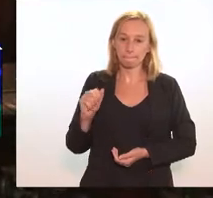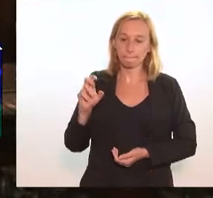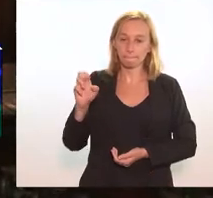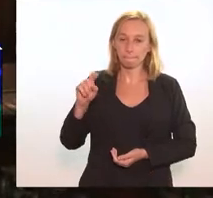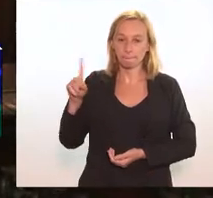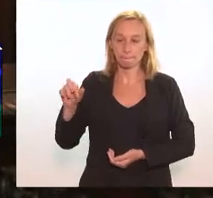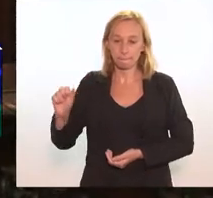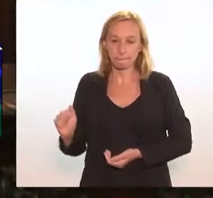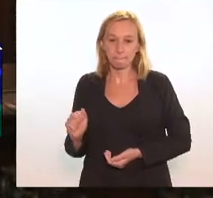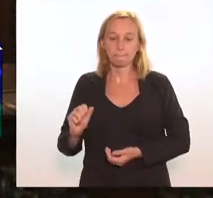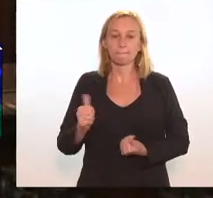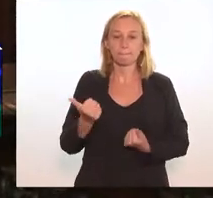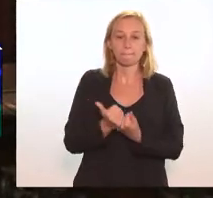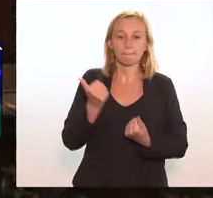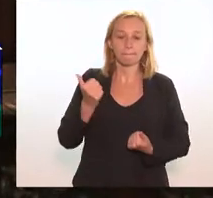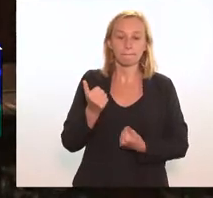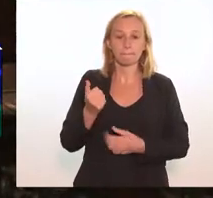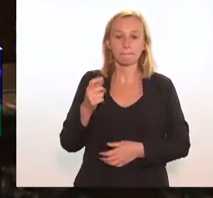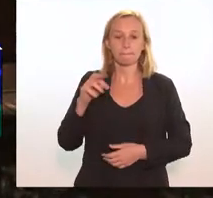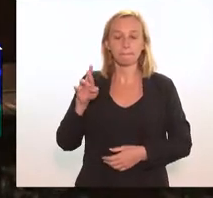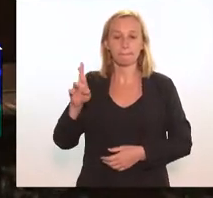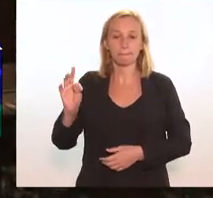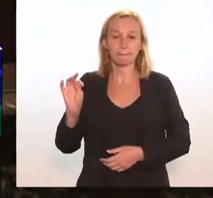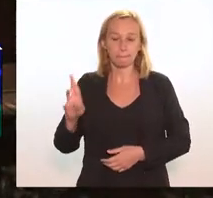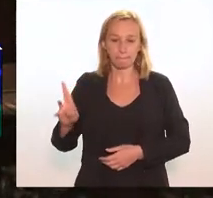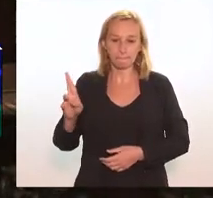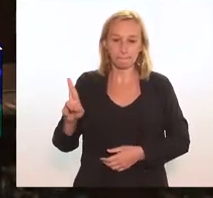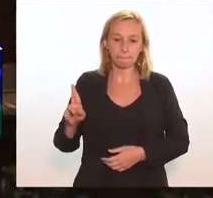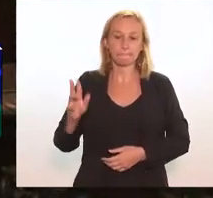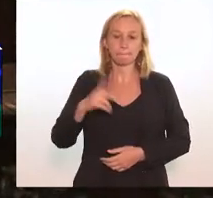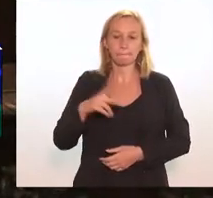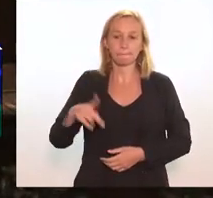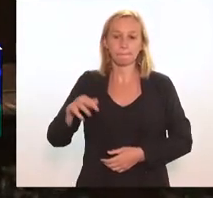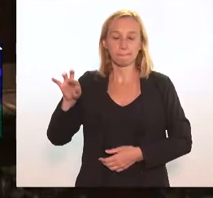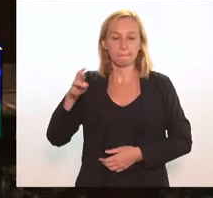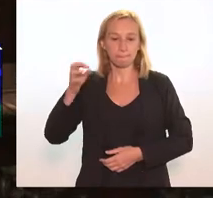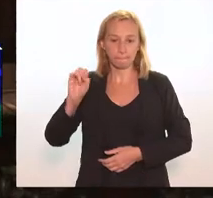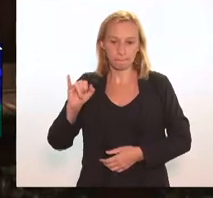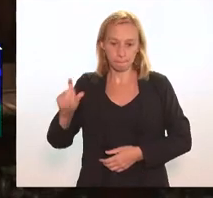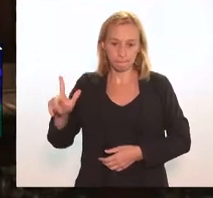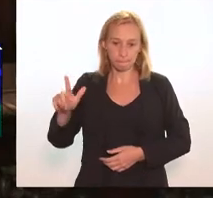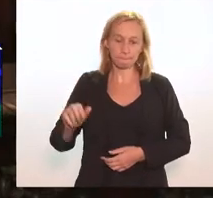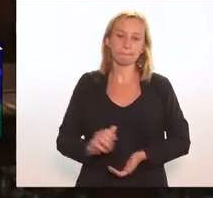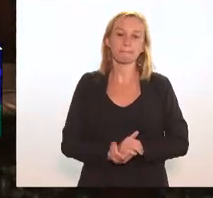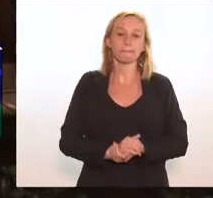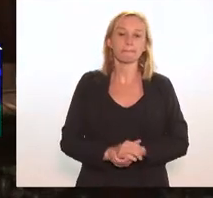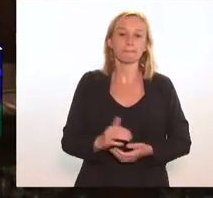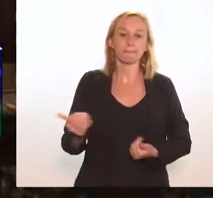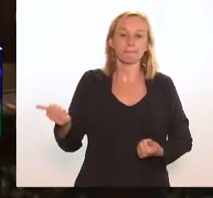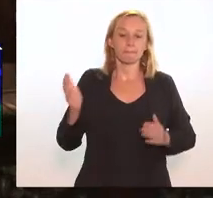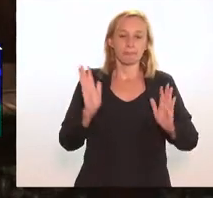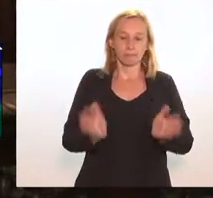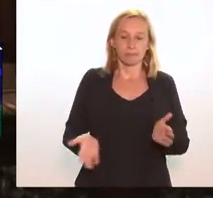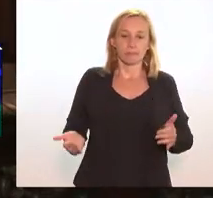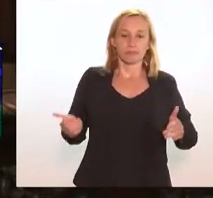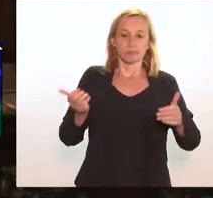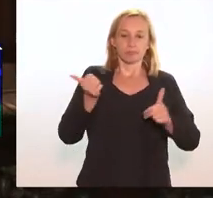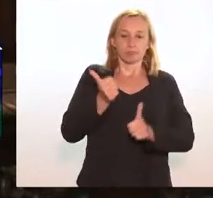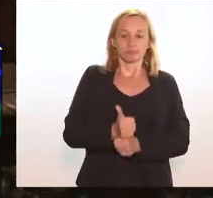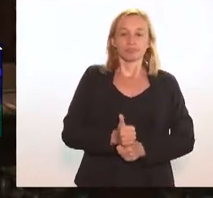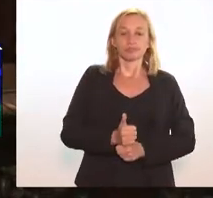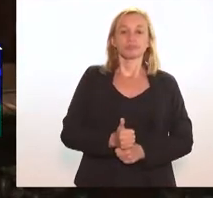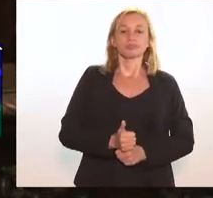novo vice-reitor da UESO, professor Dario Nepomuceno, que assumiram hoje,